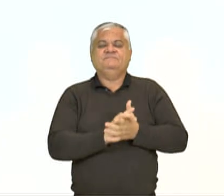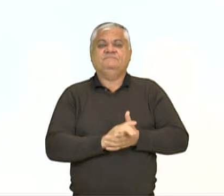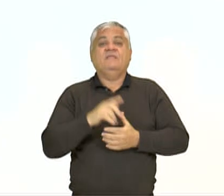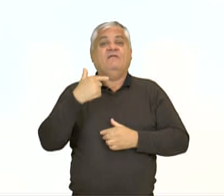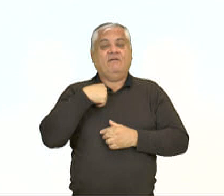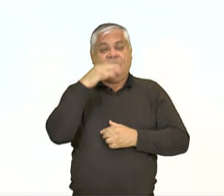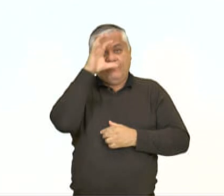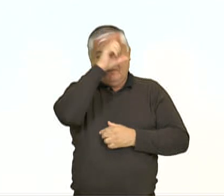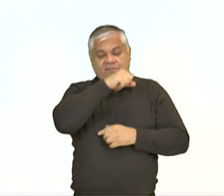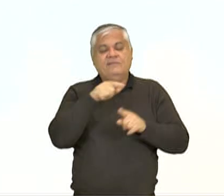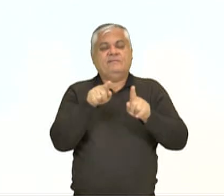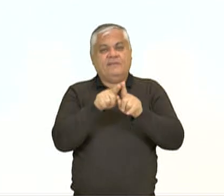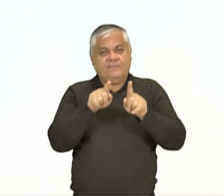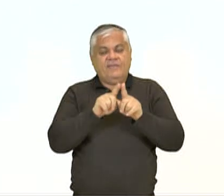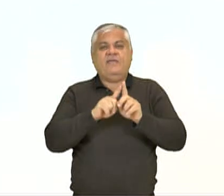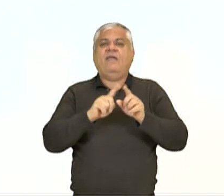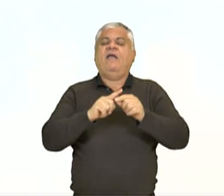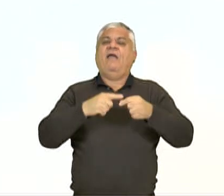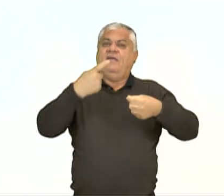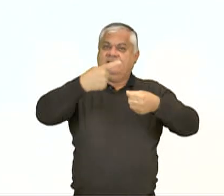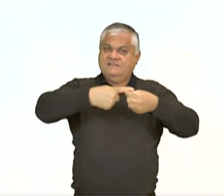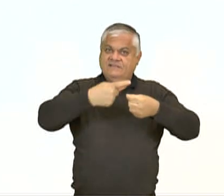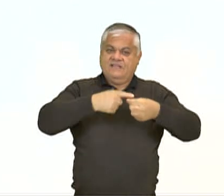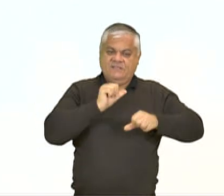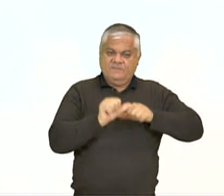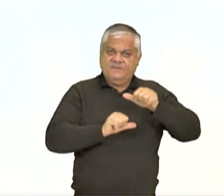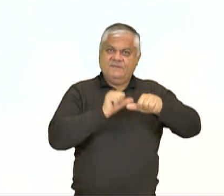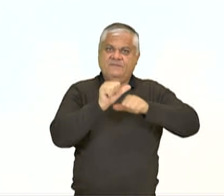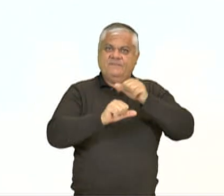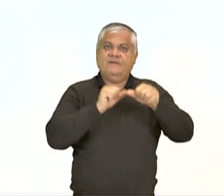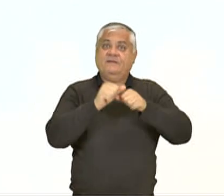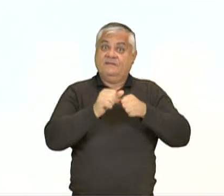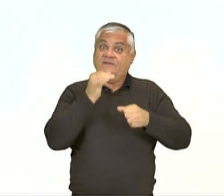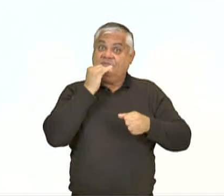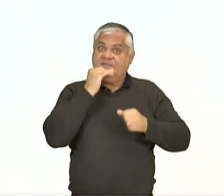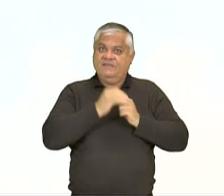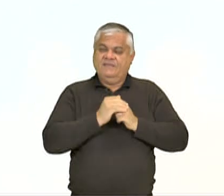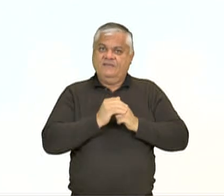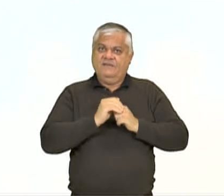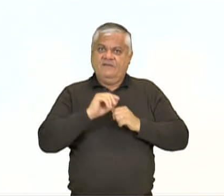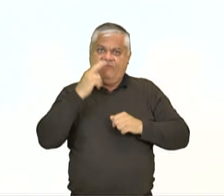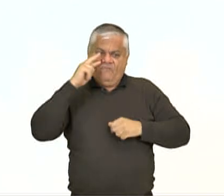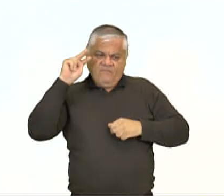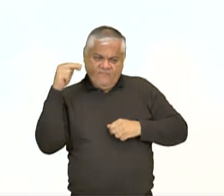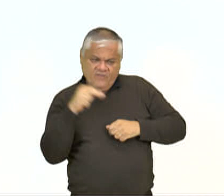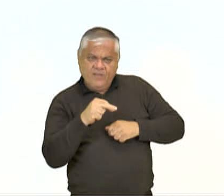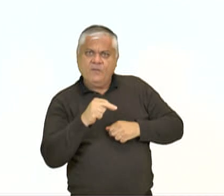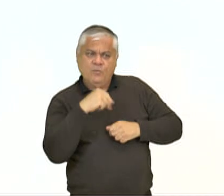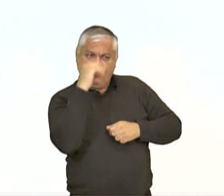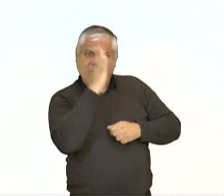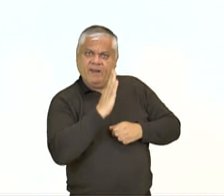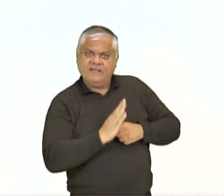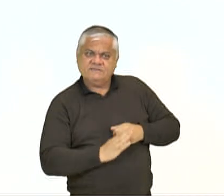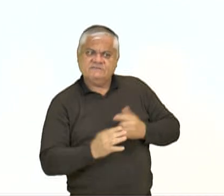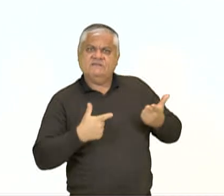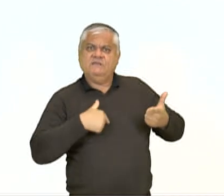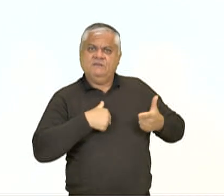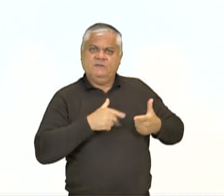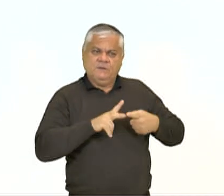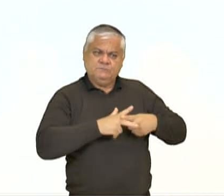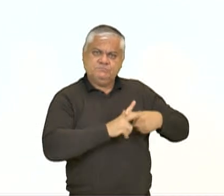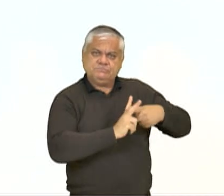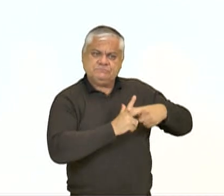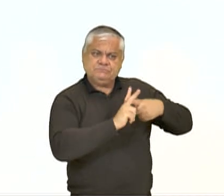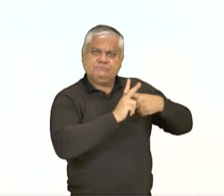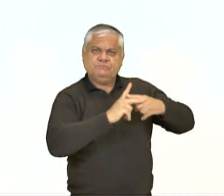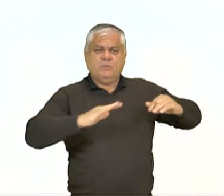que a metrópole volta suas atenções para a colônia. O Brasil vai trazer melhorias urbanas e